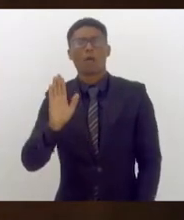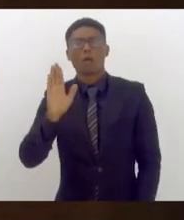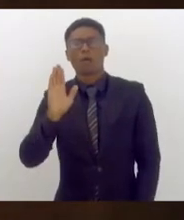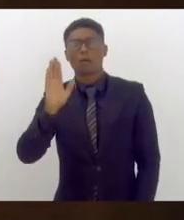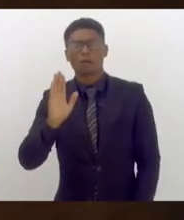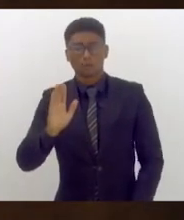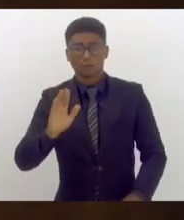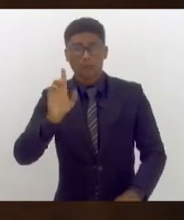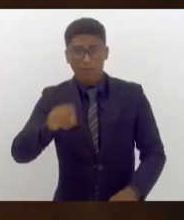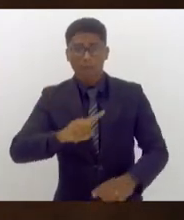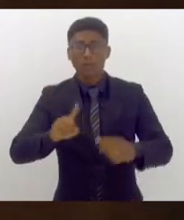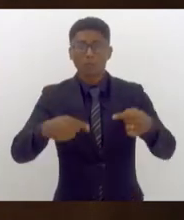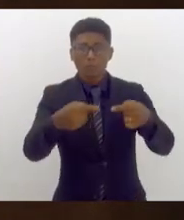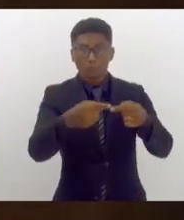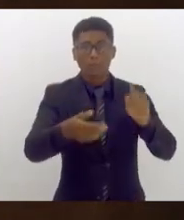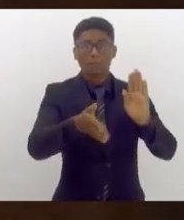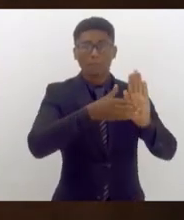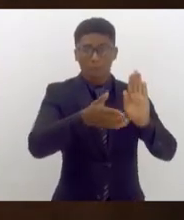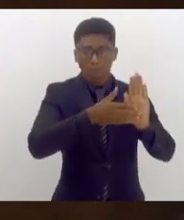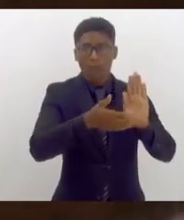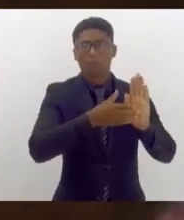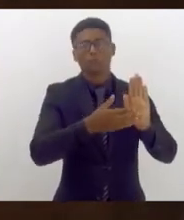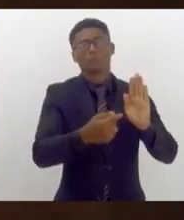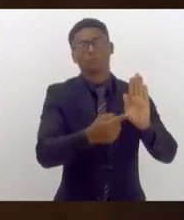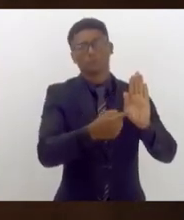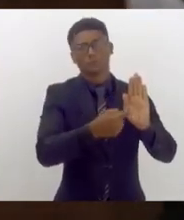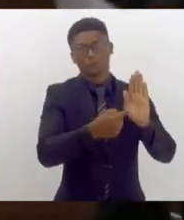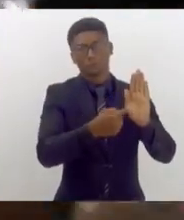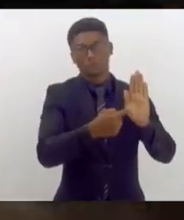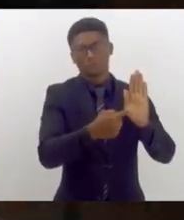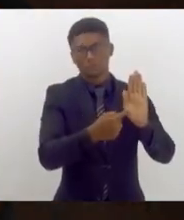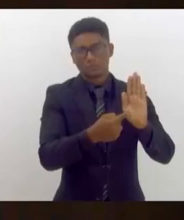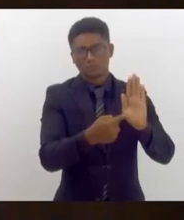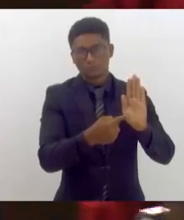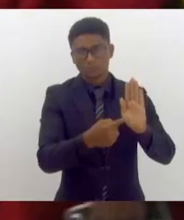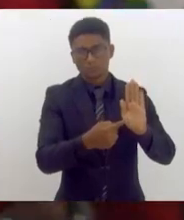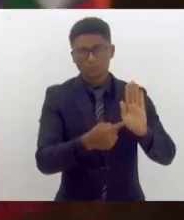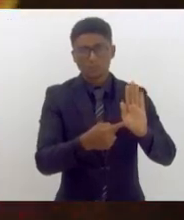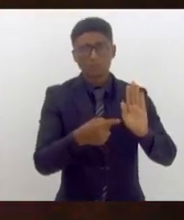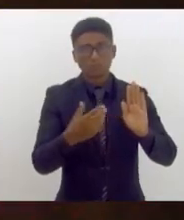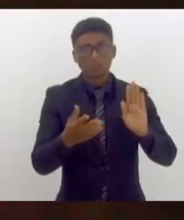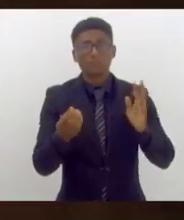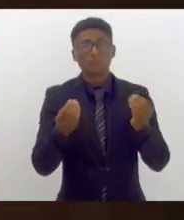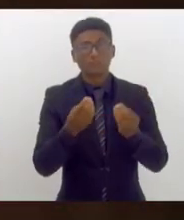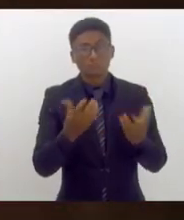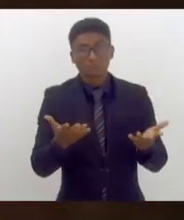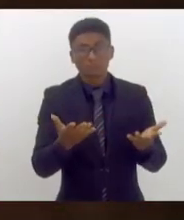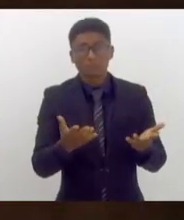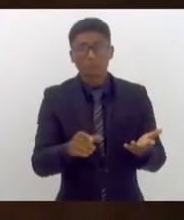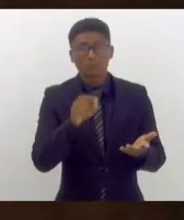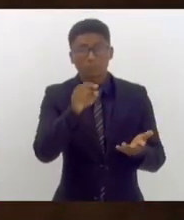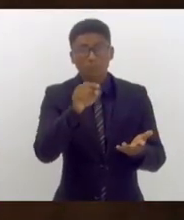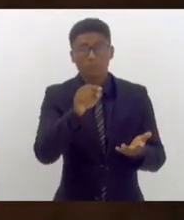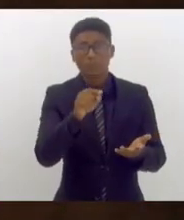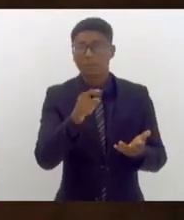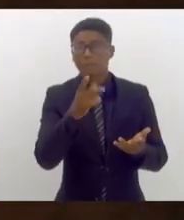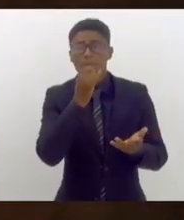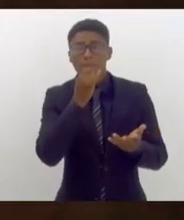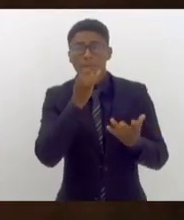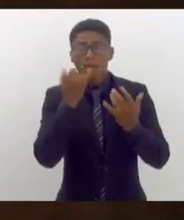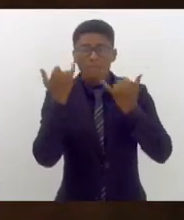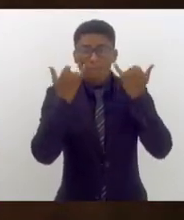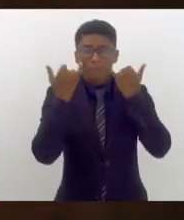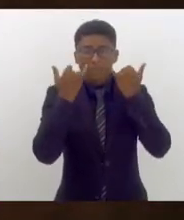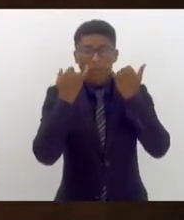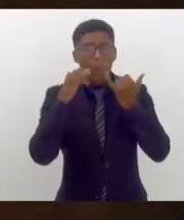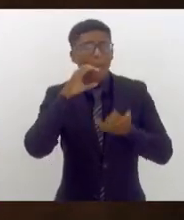a pauta. Questão de ordem é sobre a pauta. Pela ordem, é para você dar uma breve notícia.